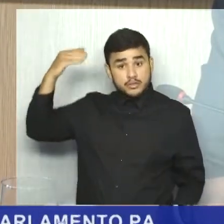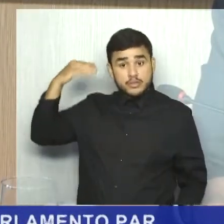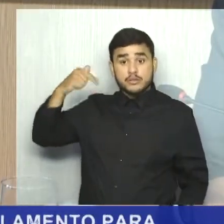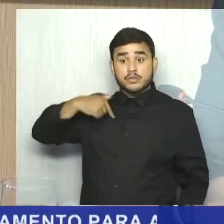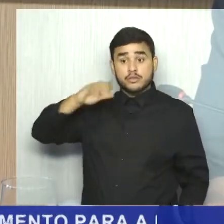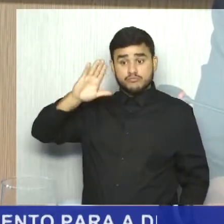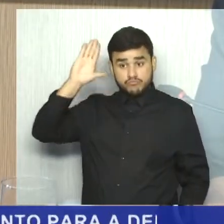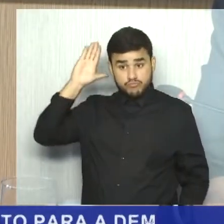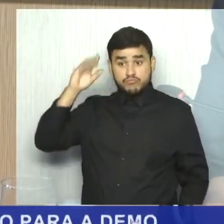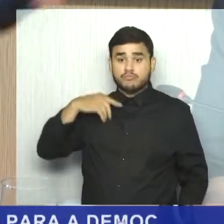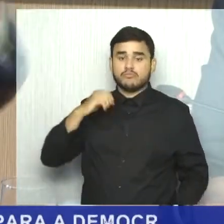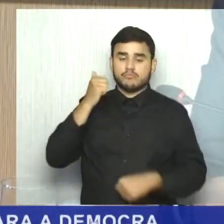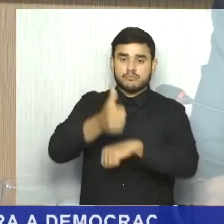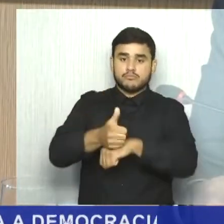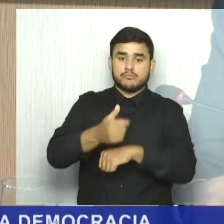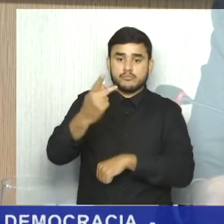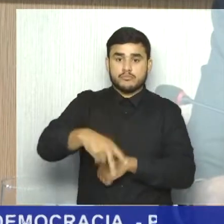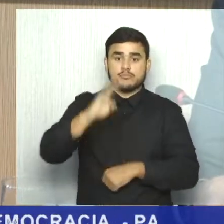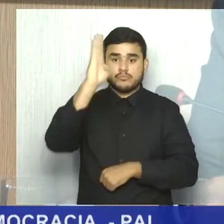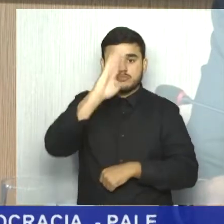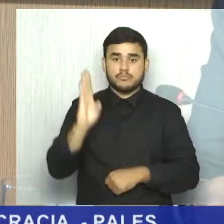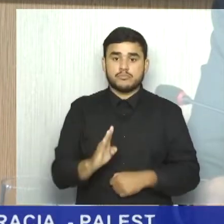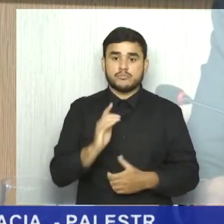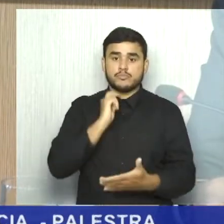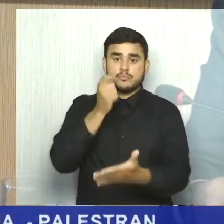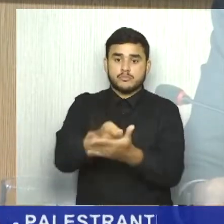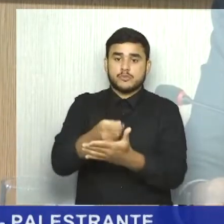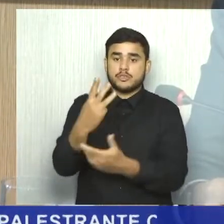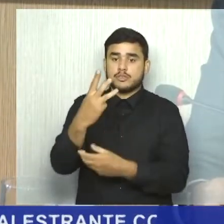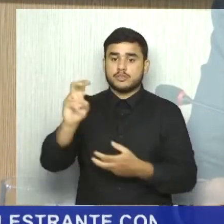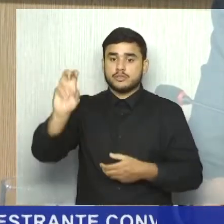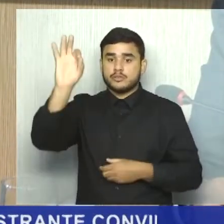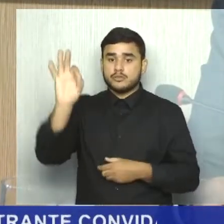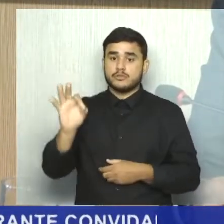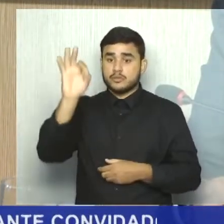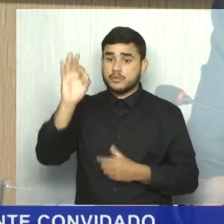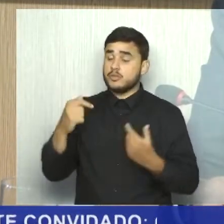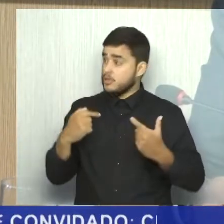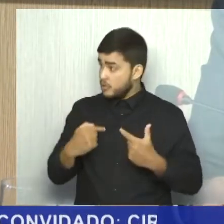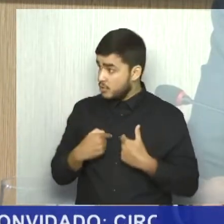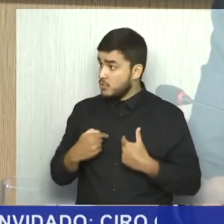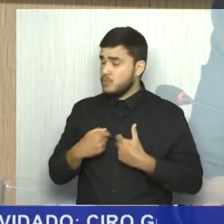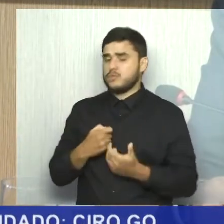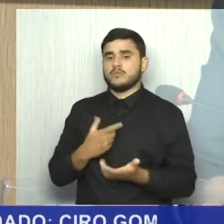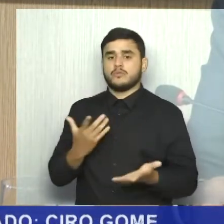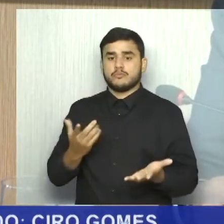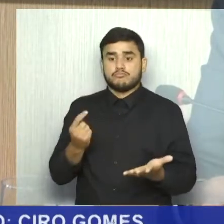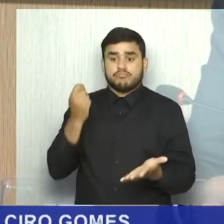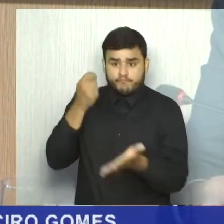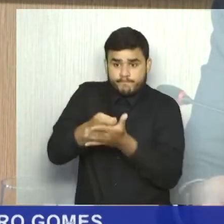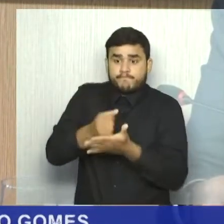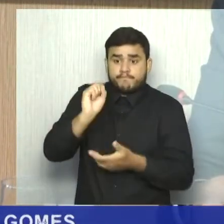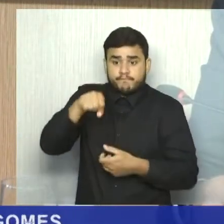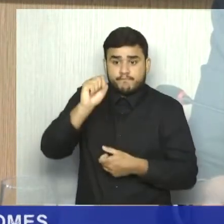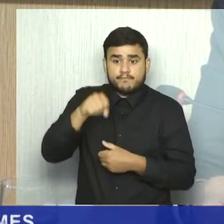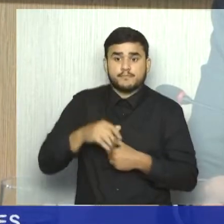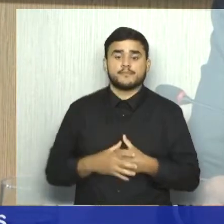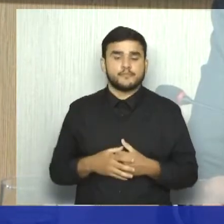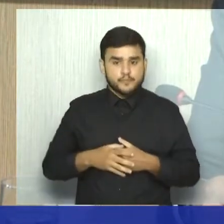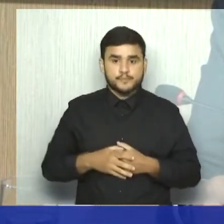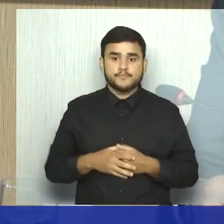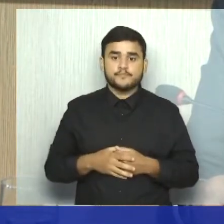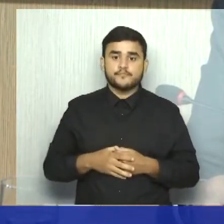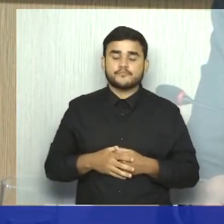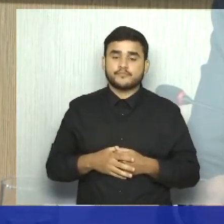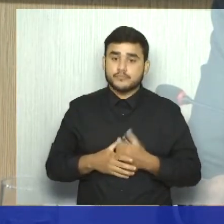da Fazenda do Brasil, eu cobrei a alíquota de 35%. Mas tem mais coisa errada. O que é,